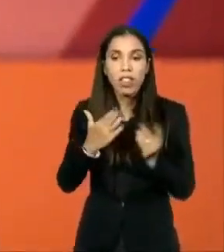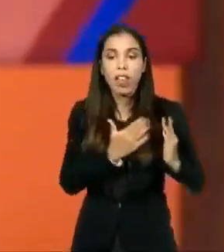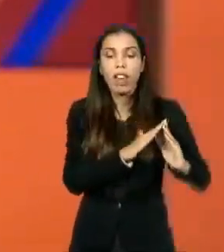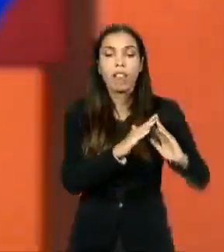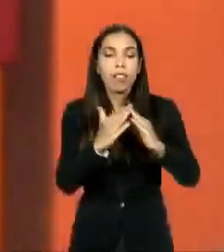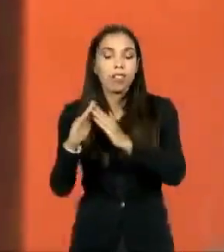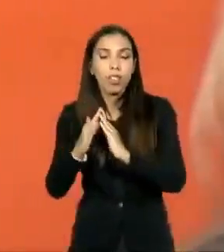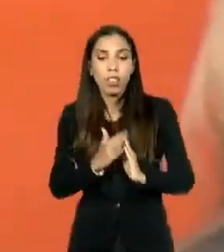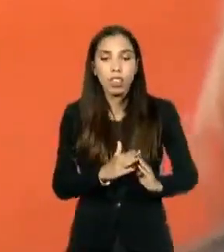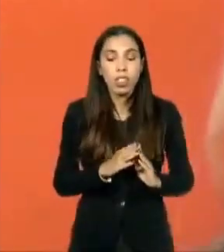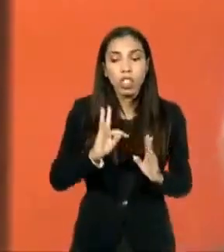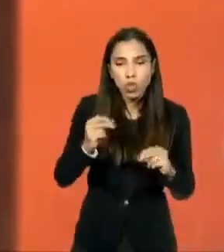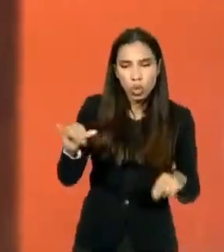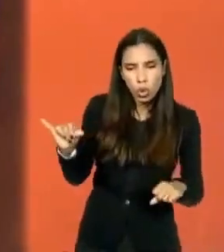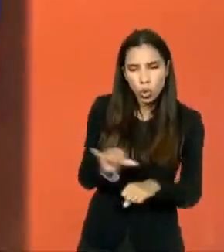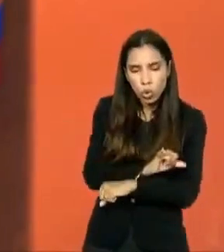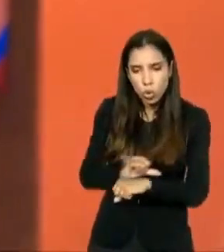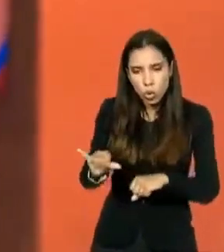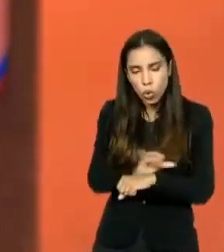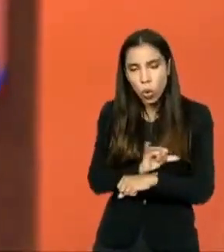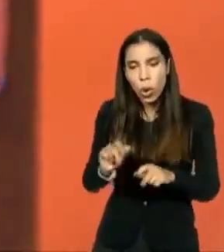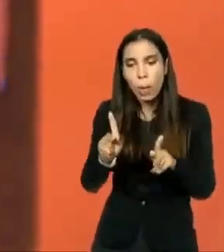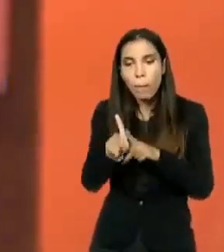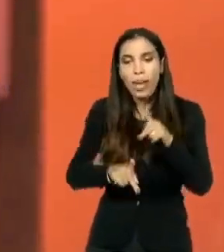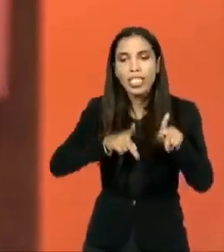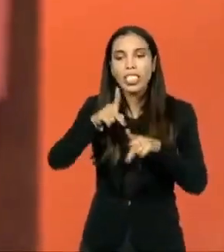Aí, toda essa articulação na pastoral de favela,